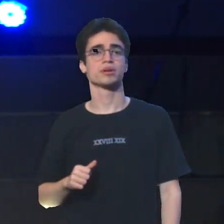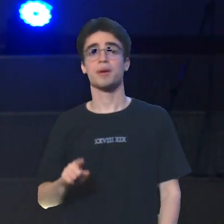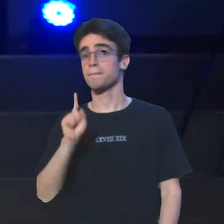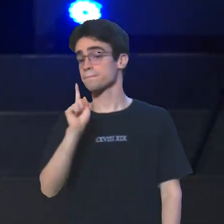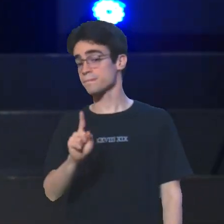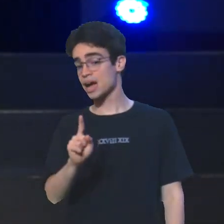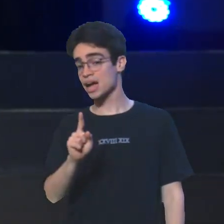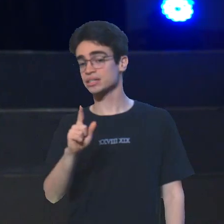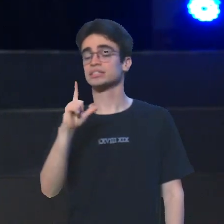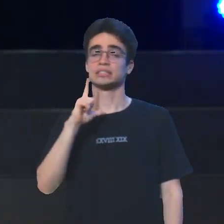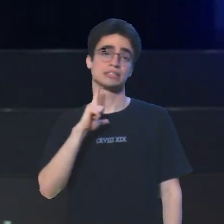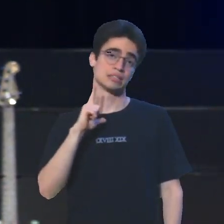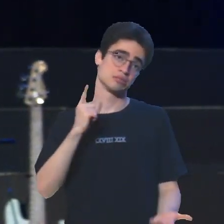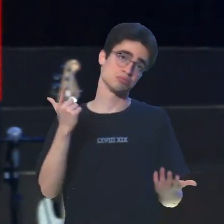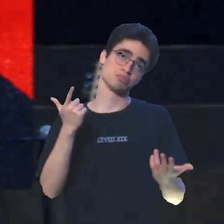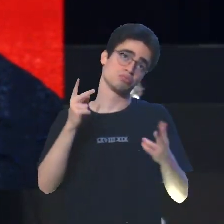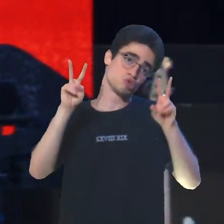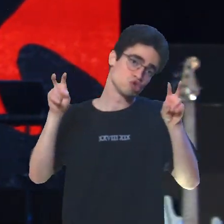um porém.